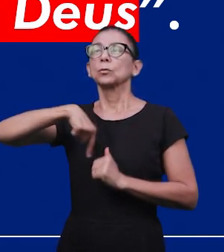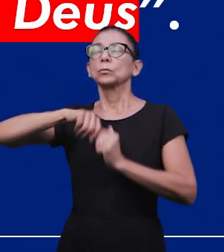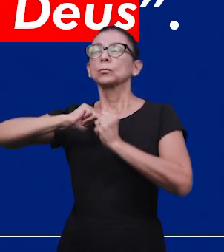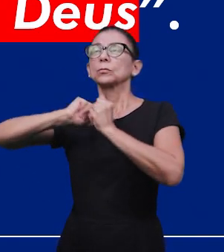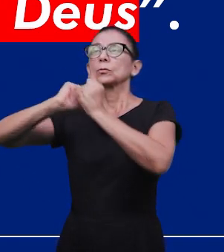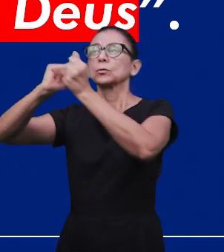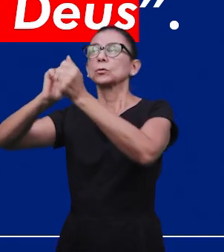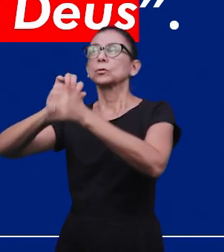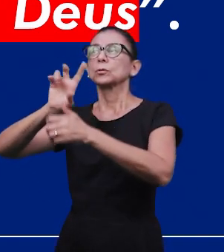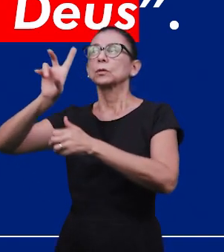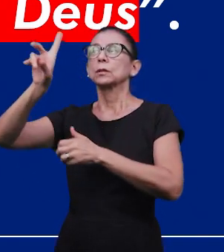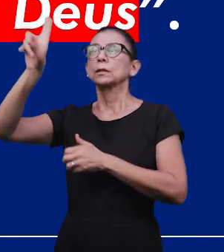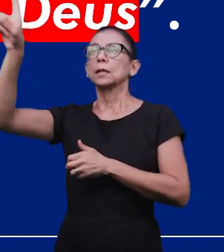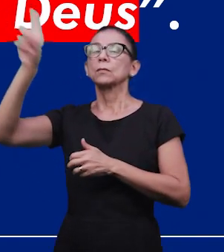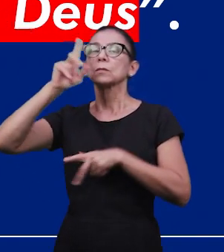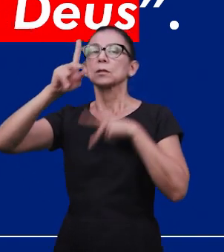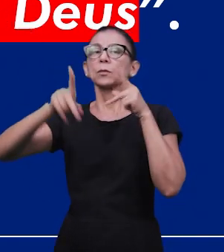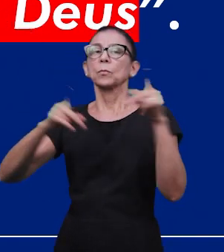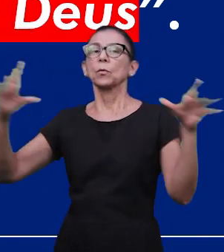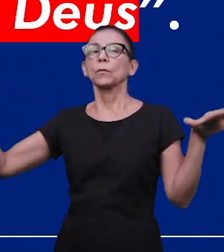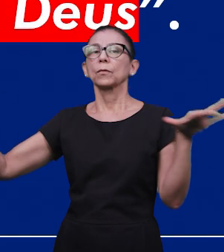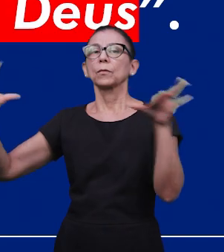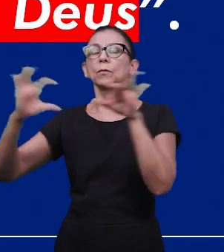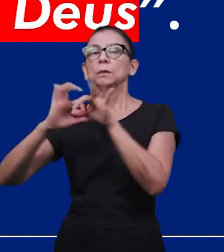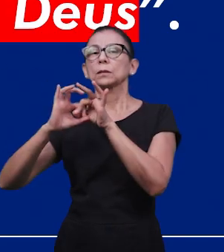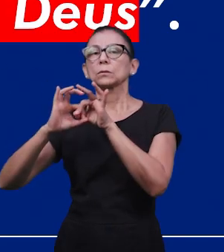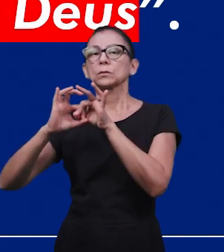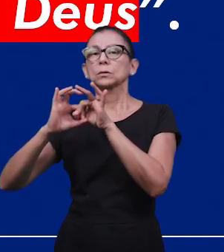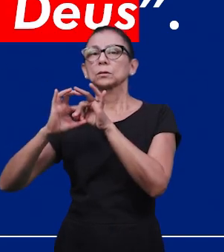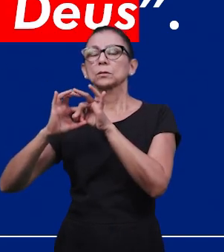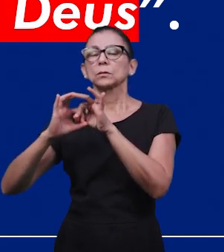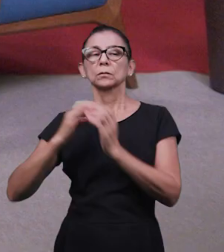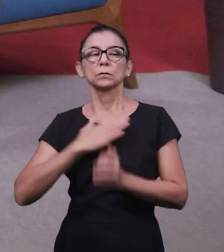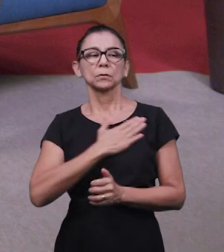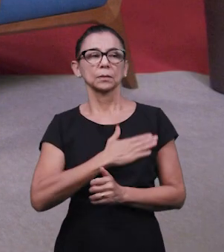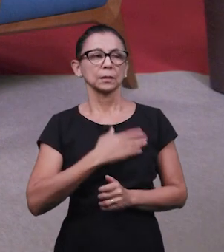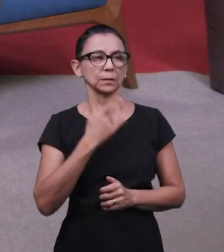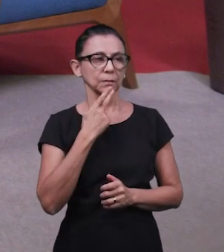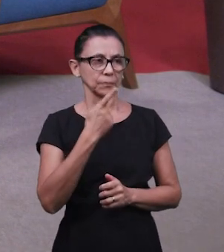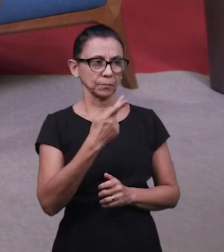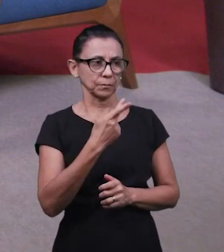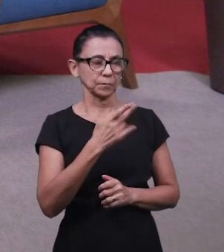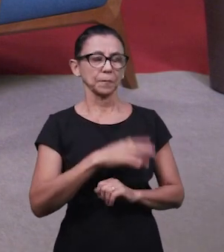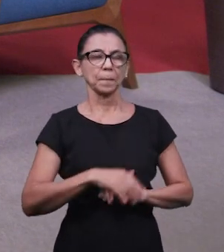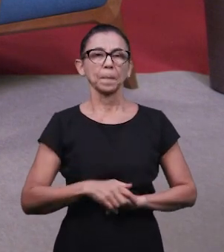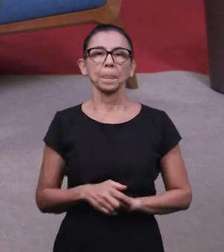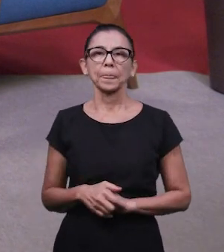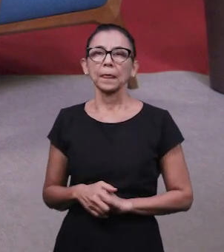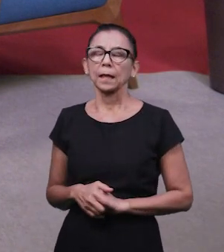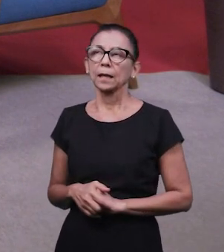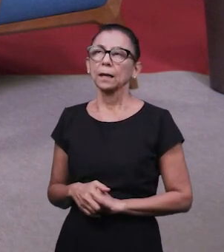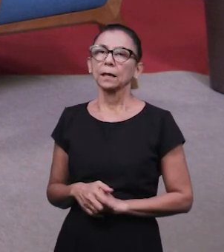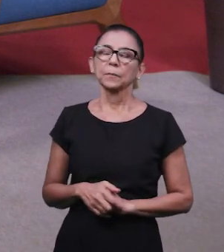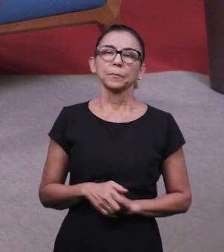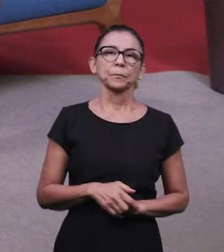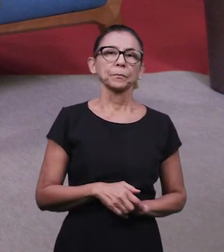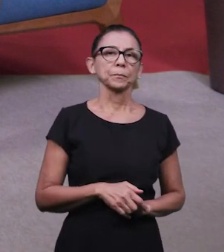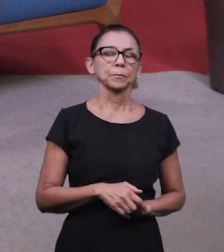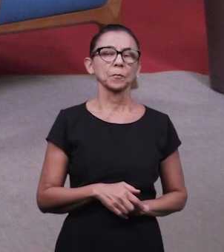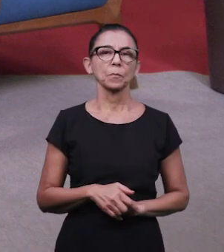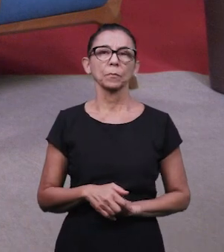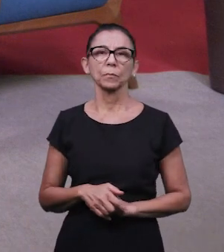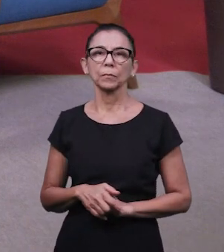eis aqui o tabernáculo de Deus com os homens, pois com eles habitará, e eles serão o seu